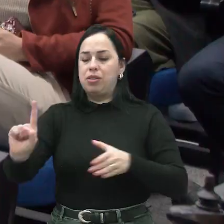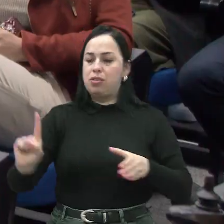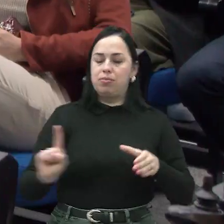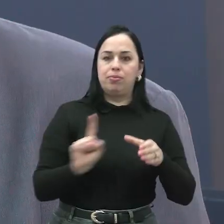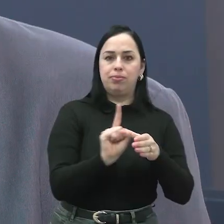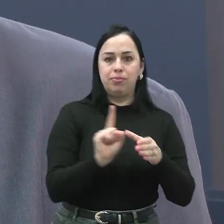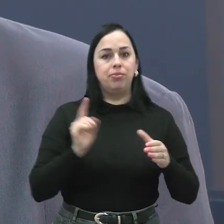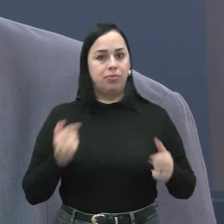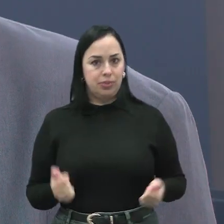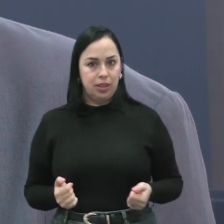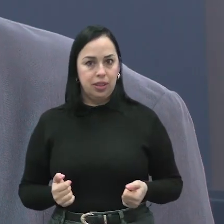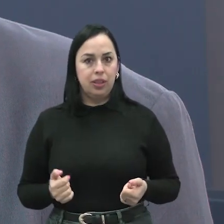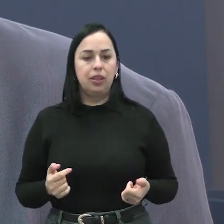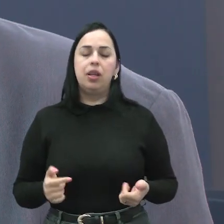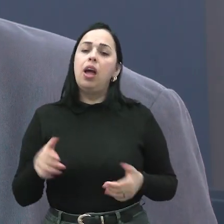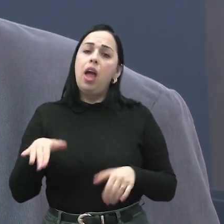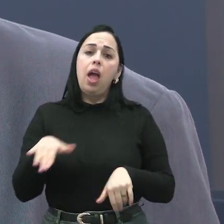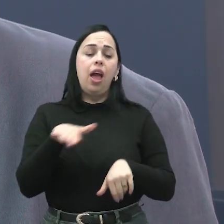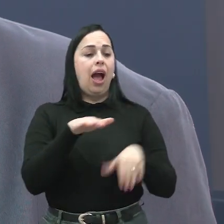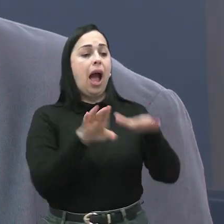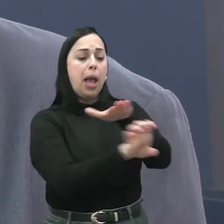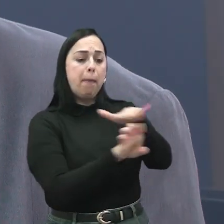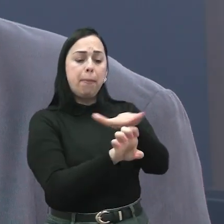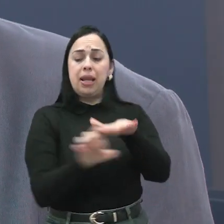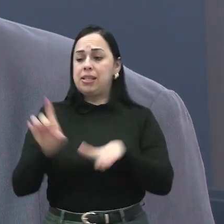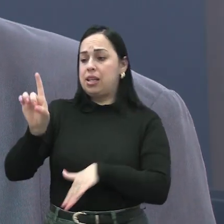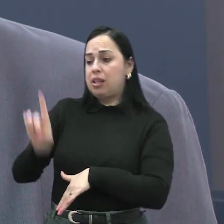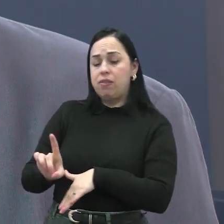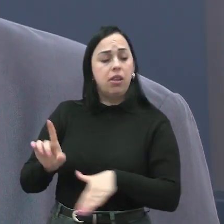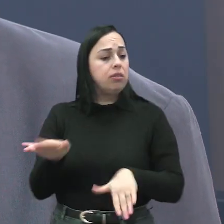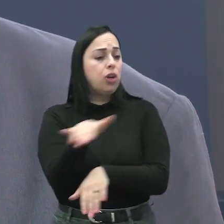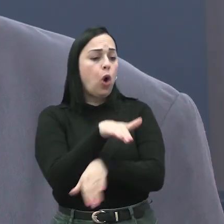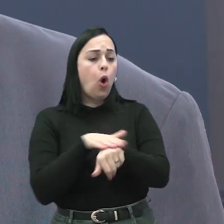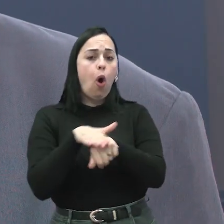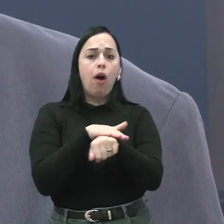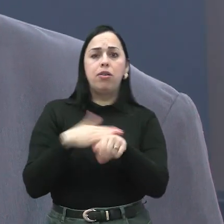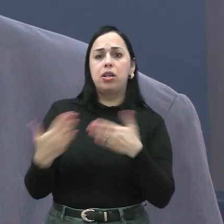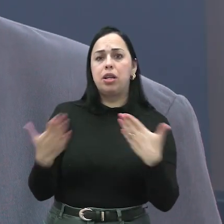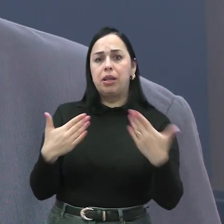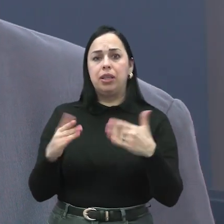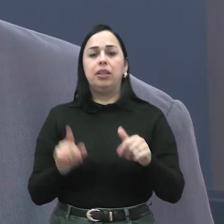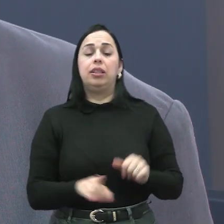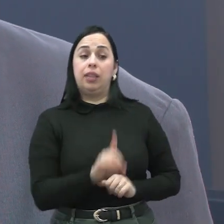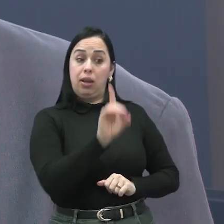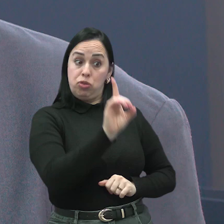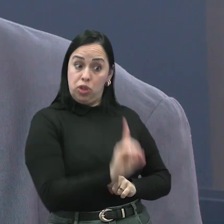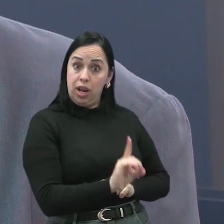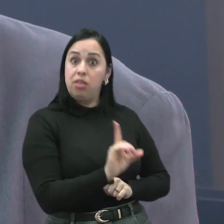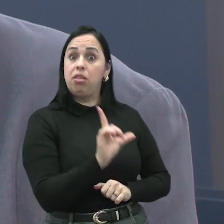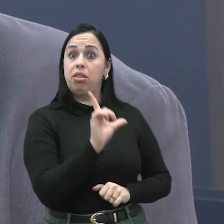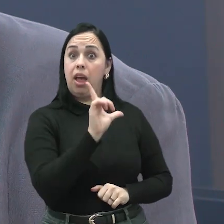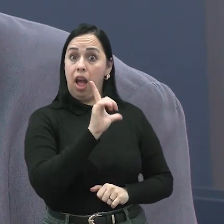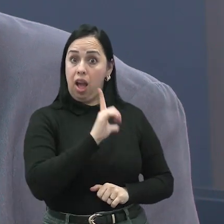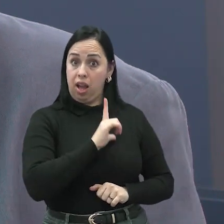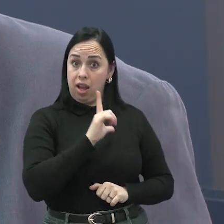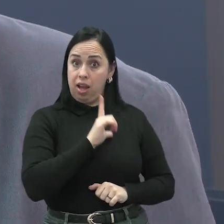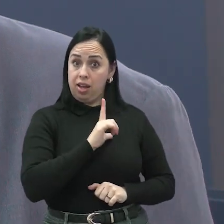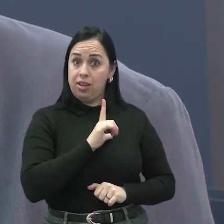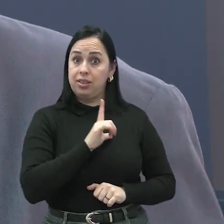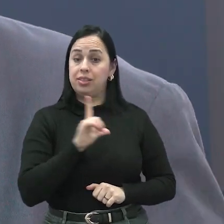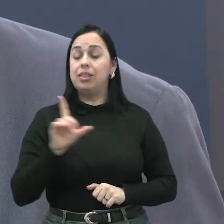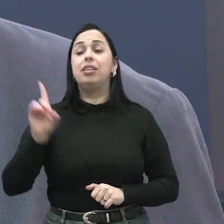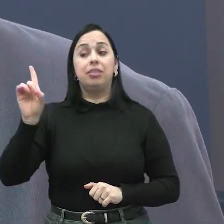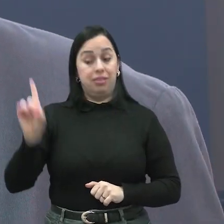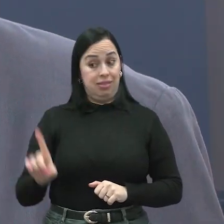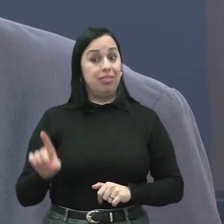deficiência. É o diálogo das duas partes, né? Existem os direitos, mas também para quem